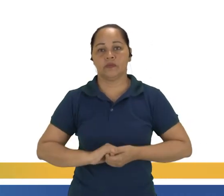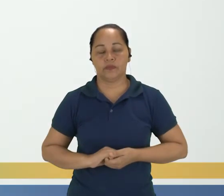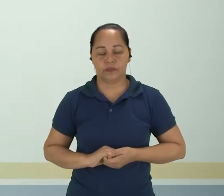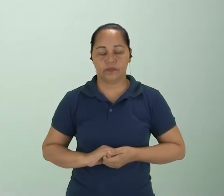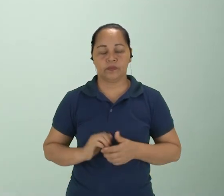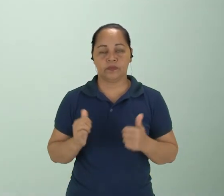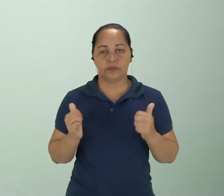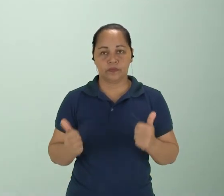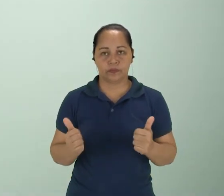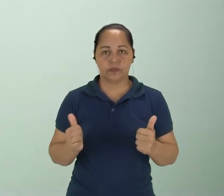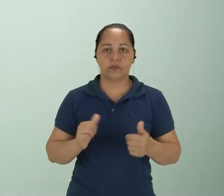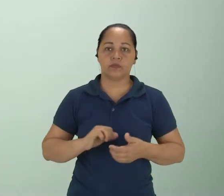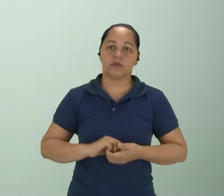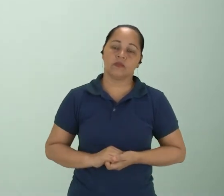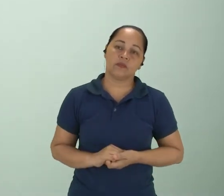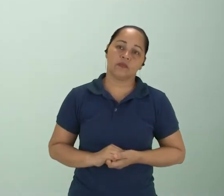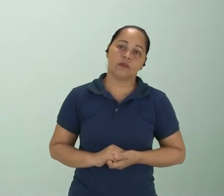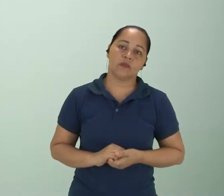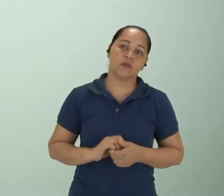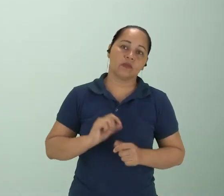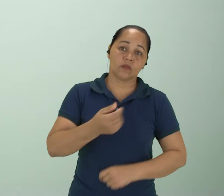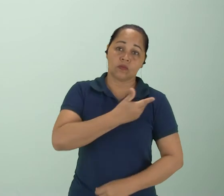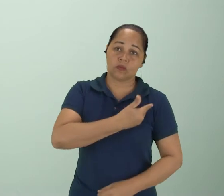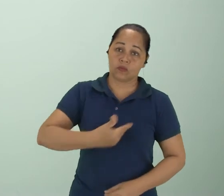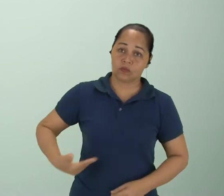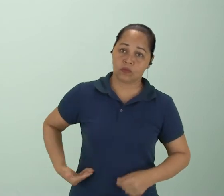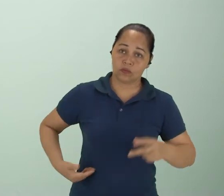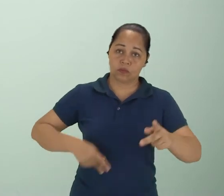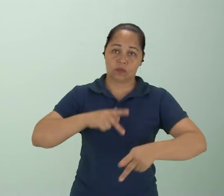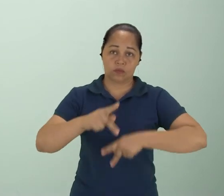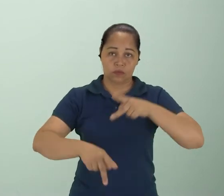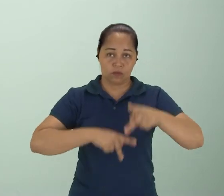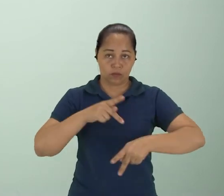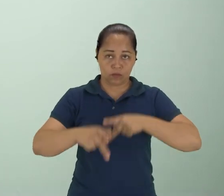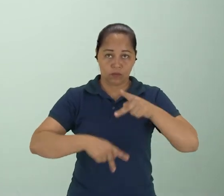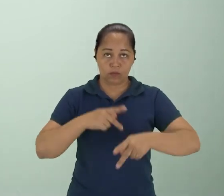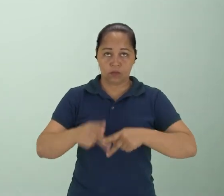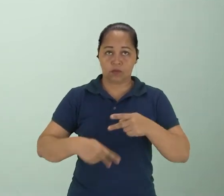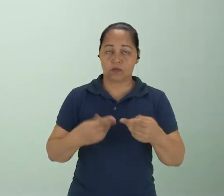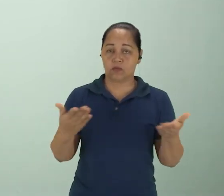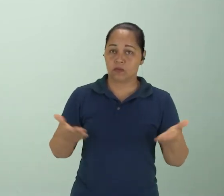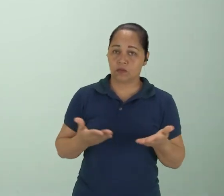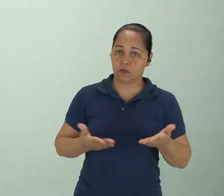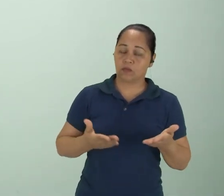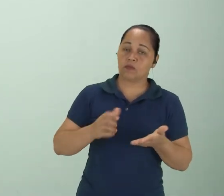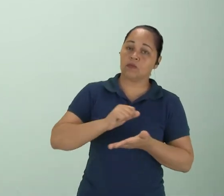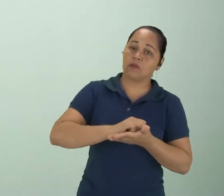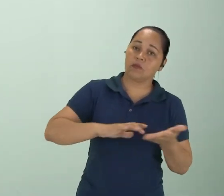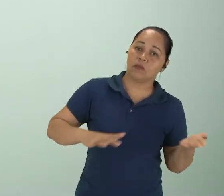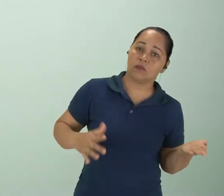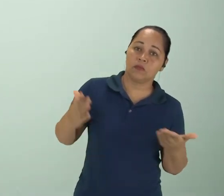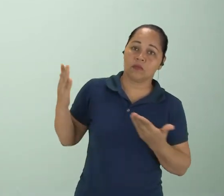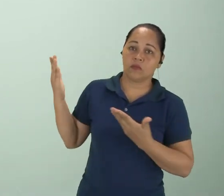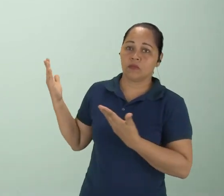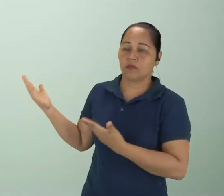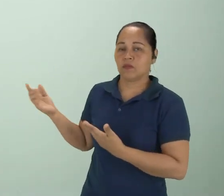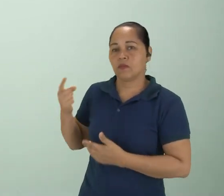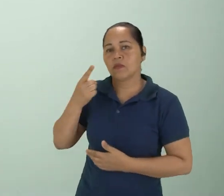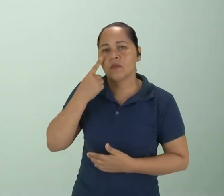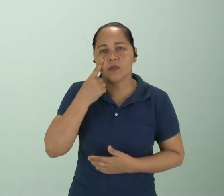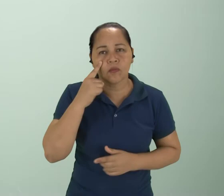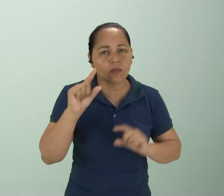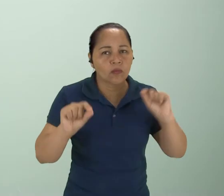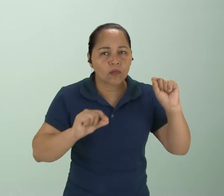coisas, tá bom? Então, uma república laica. E temos nosso exercitando. O exercitando é